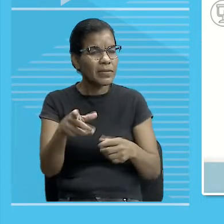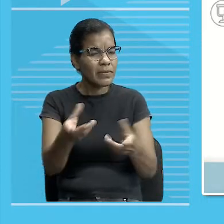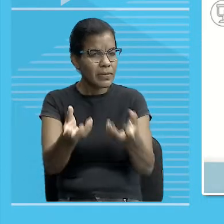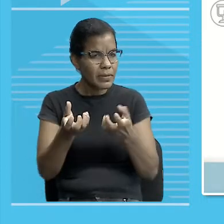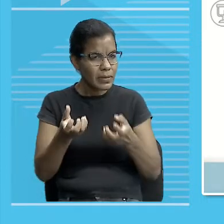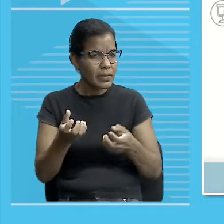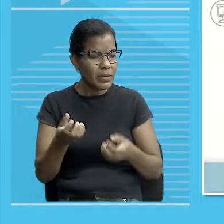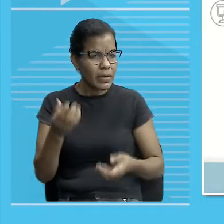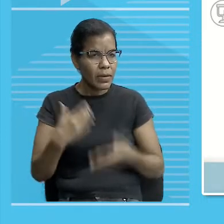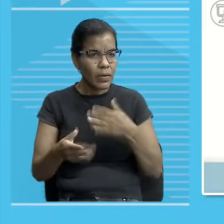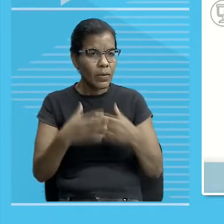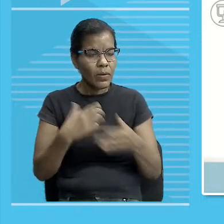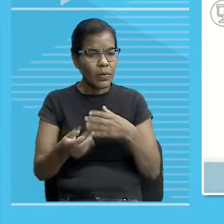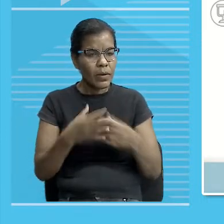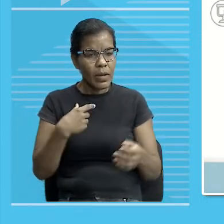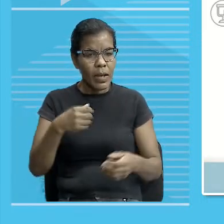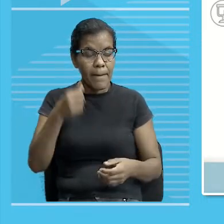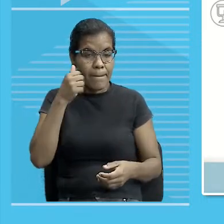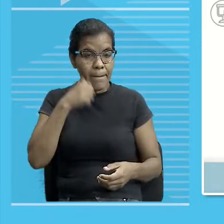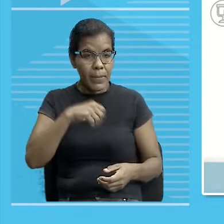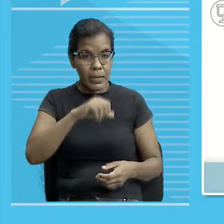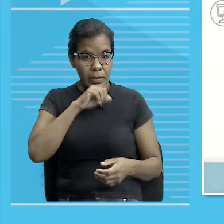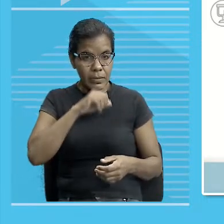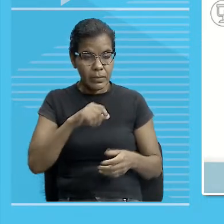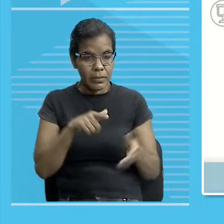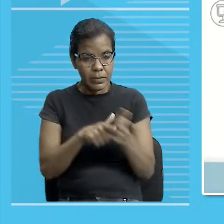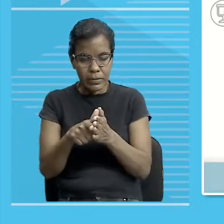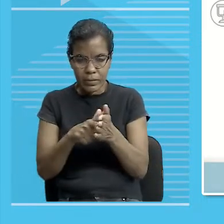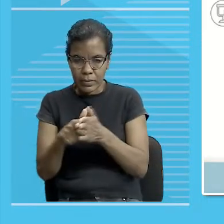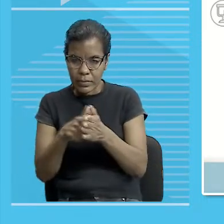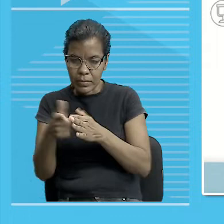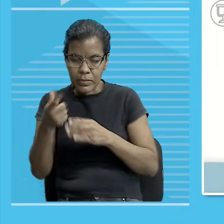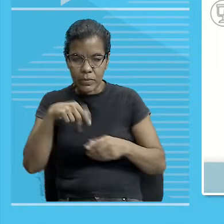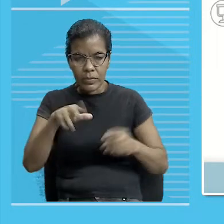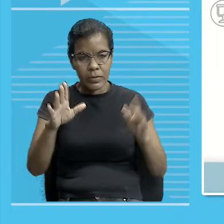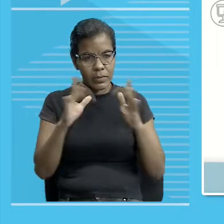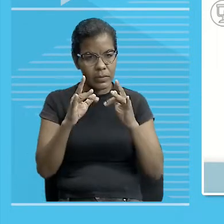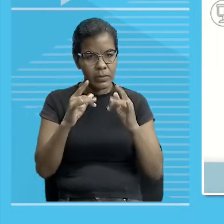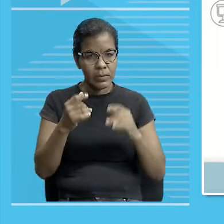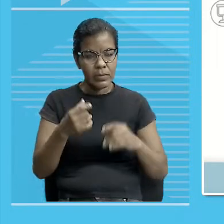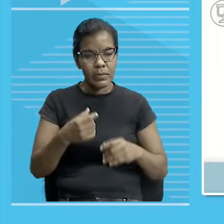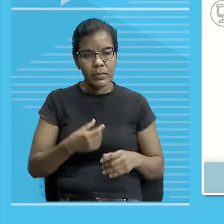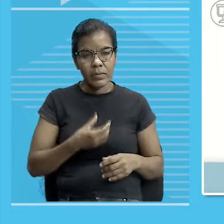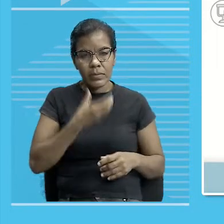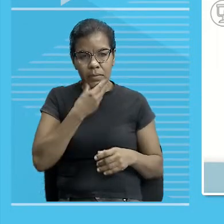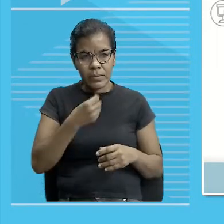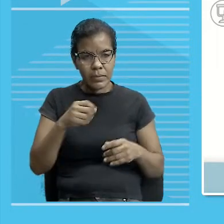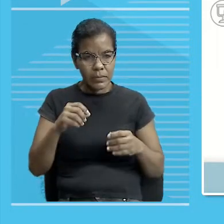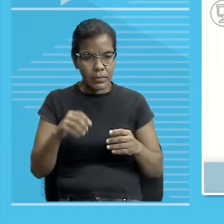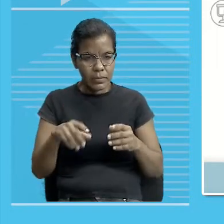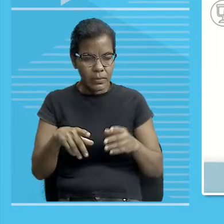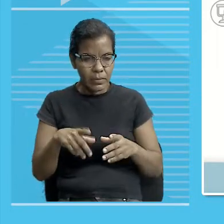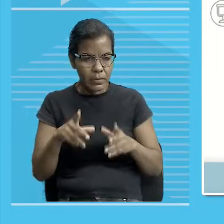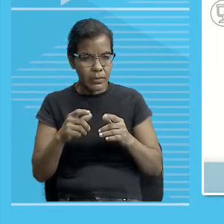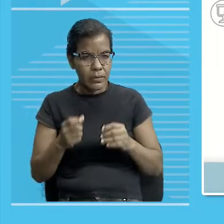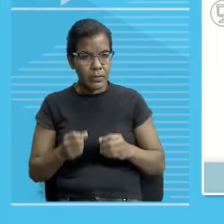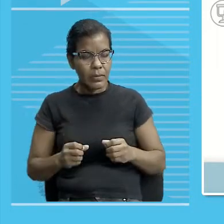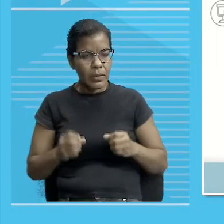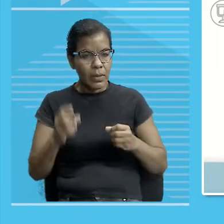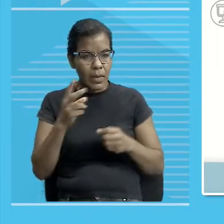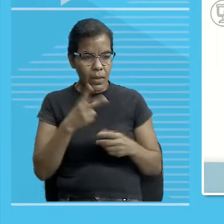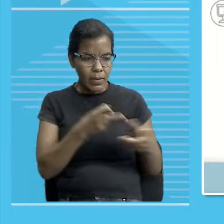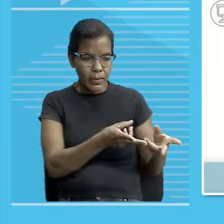qualquer menina que analise ali o seu namorado e que no momento da relação sexual observe um